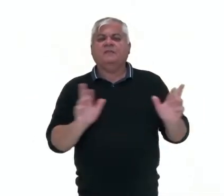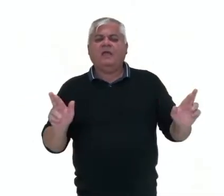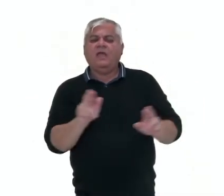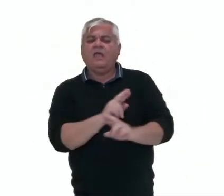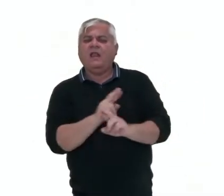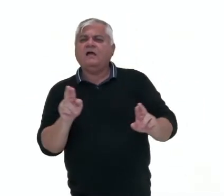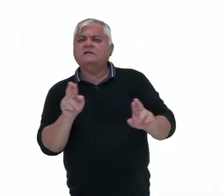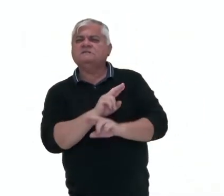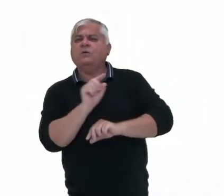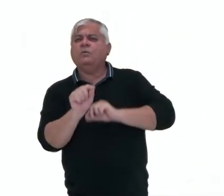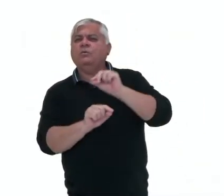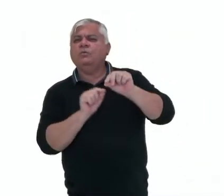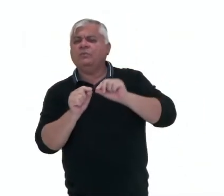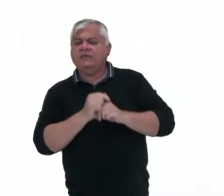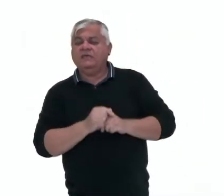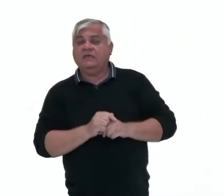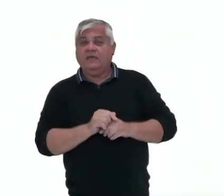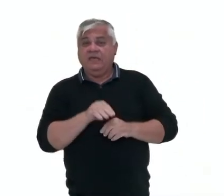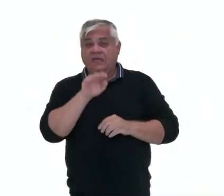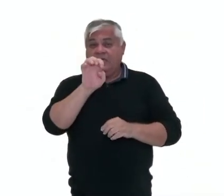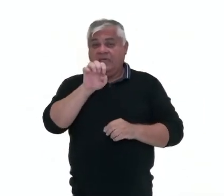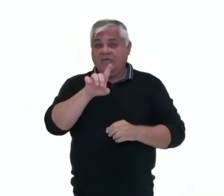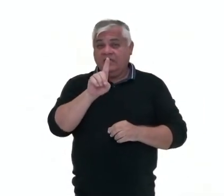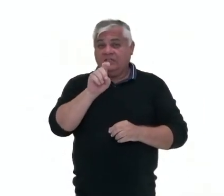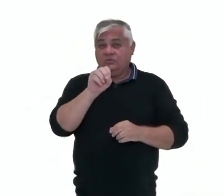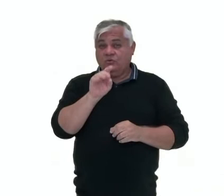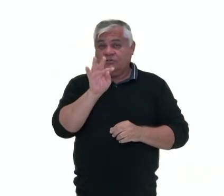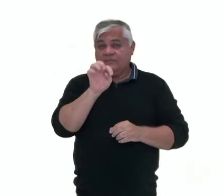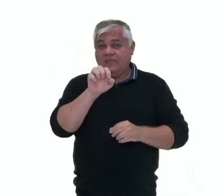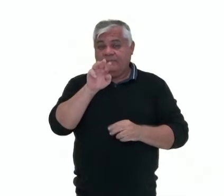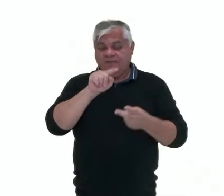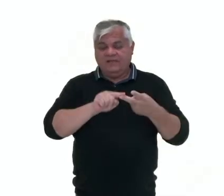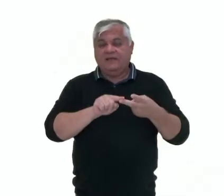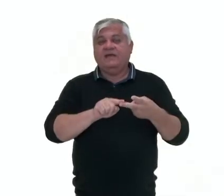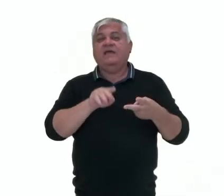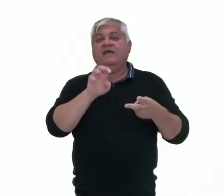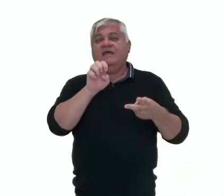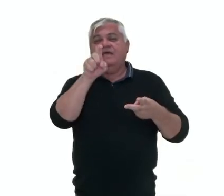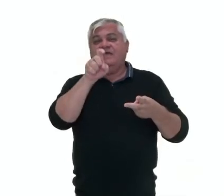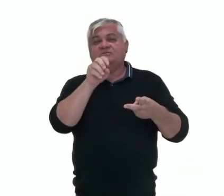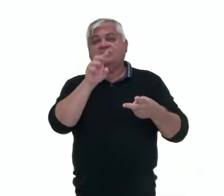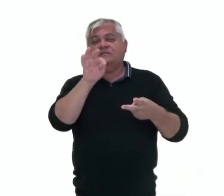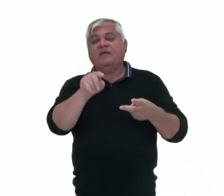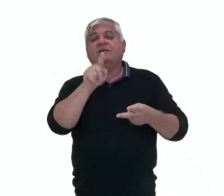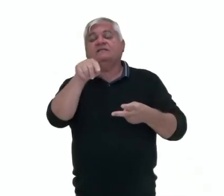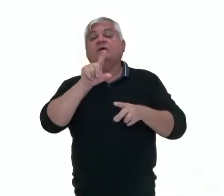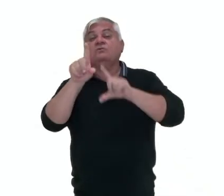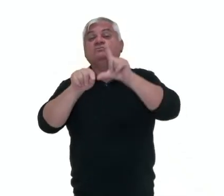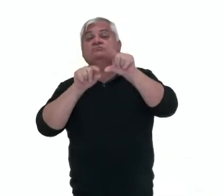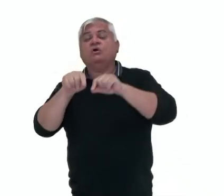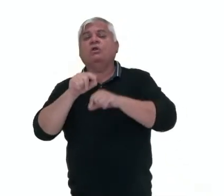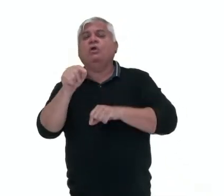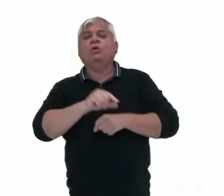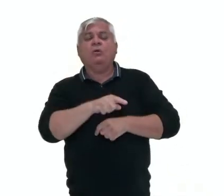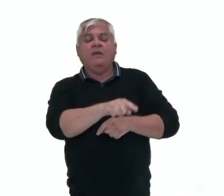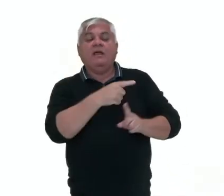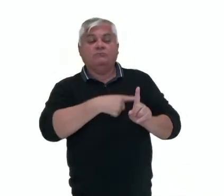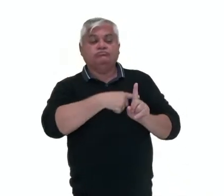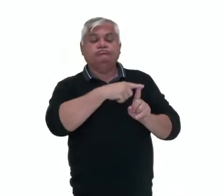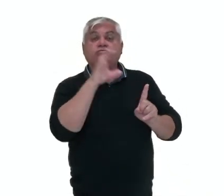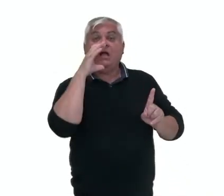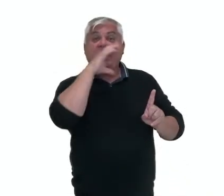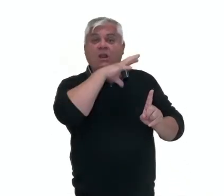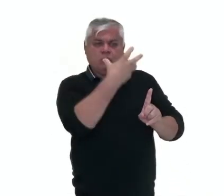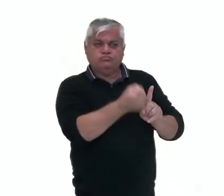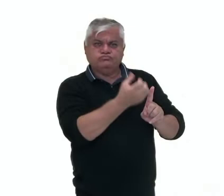as reações endotérmicas e exotérmicas, selecione uma reação que faça parte da sua rotina diária, uma reação que absorve calor e outra